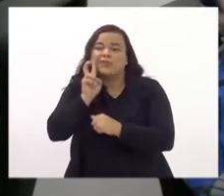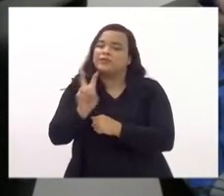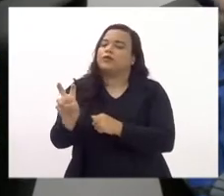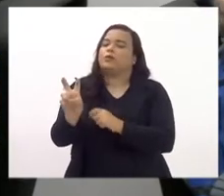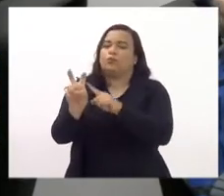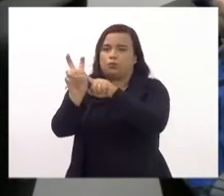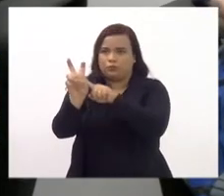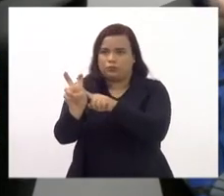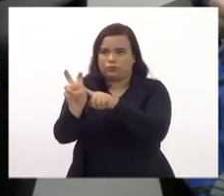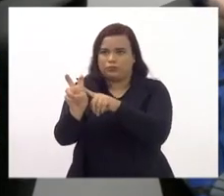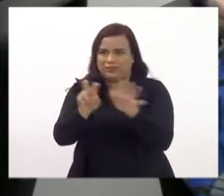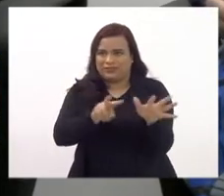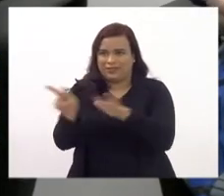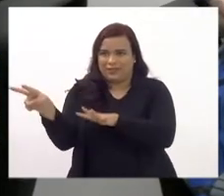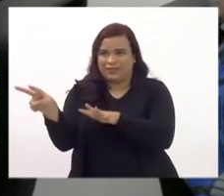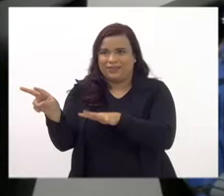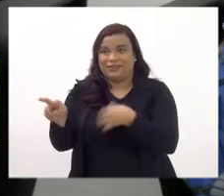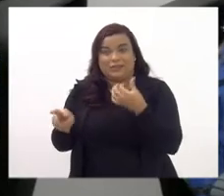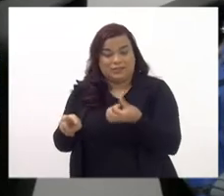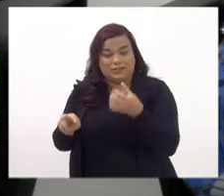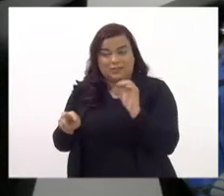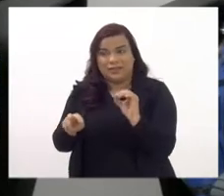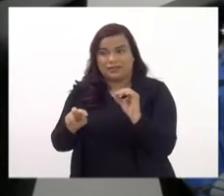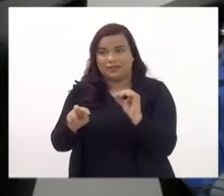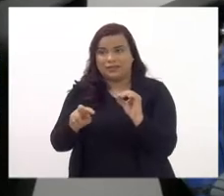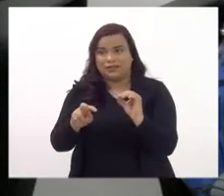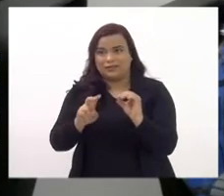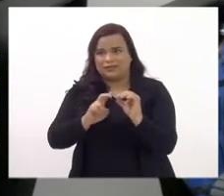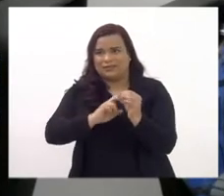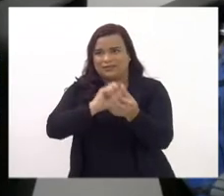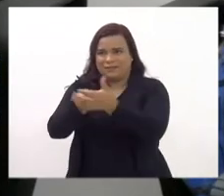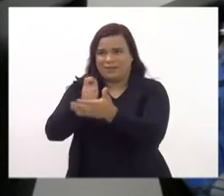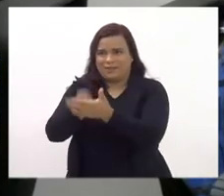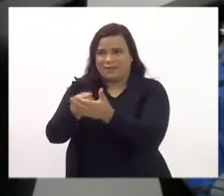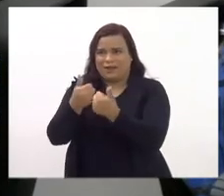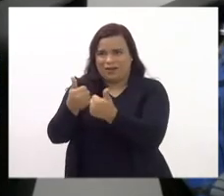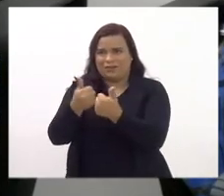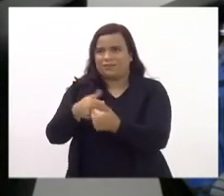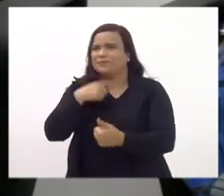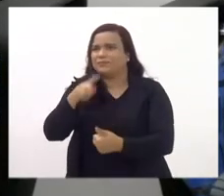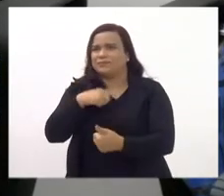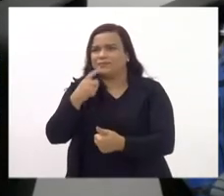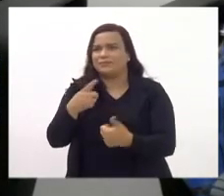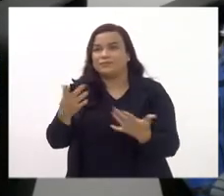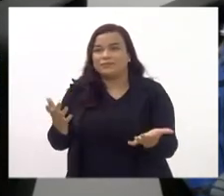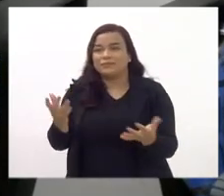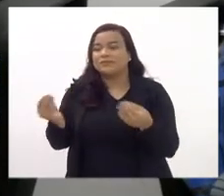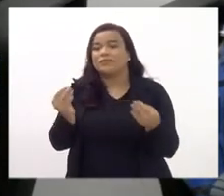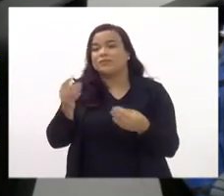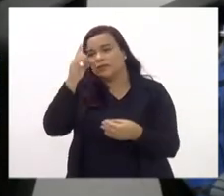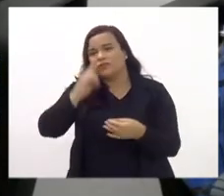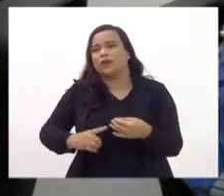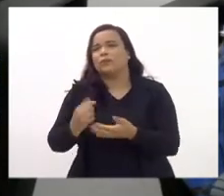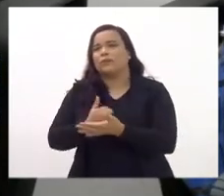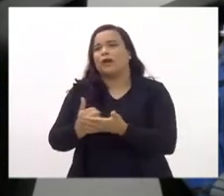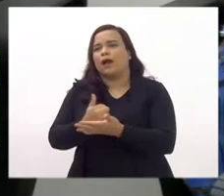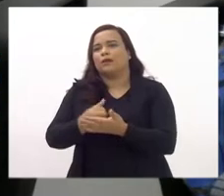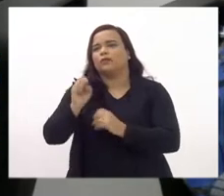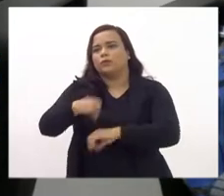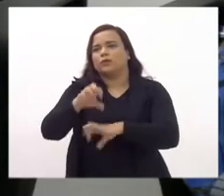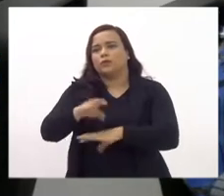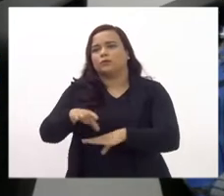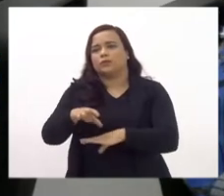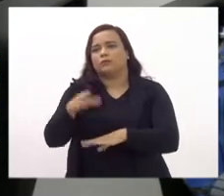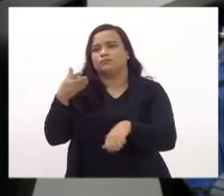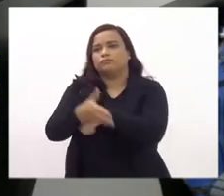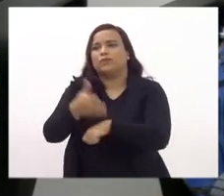60 passagens. Como que essa pessoa vai conseguir acessar um direito básico que é a educação?